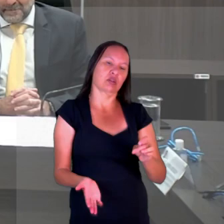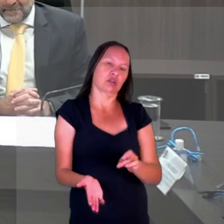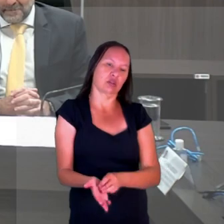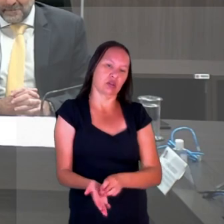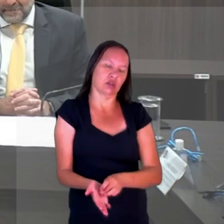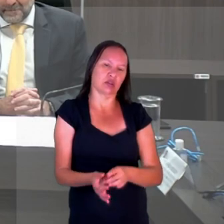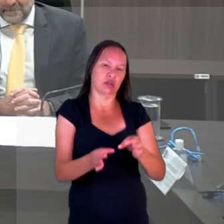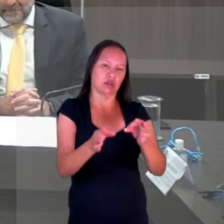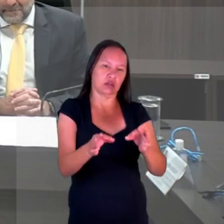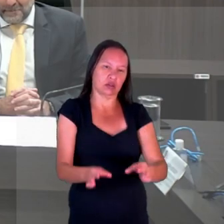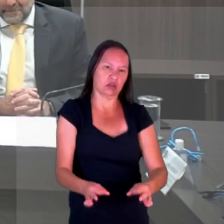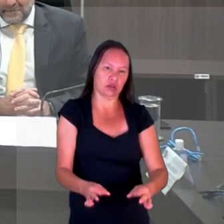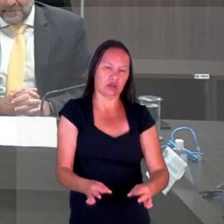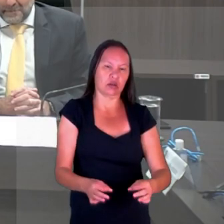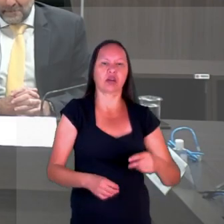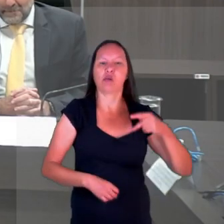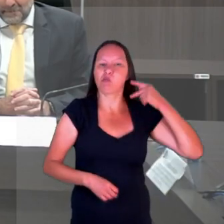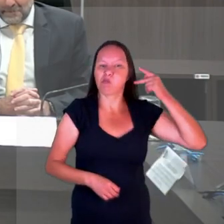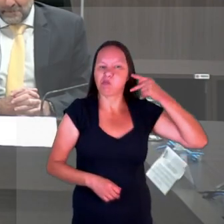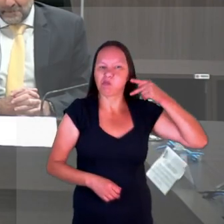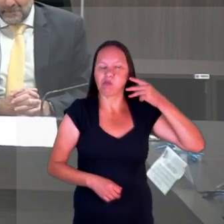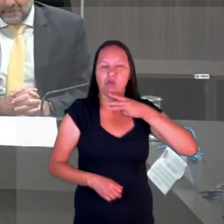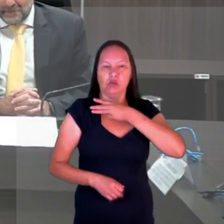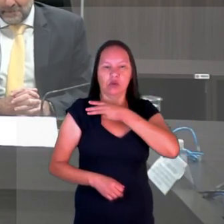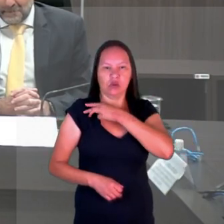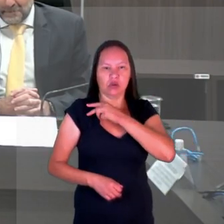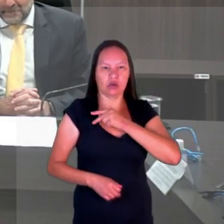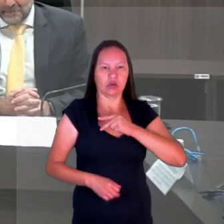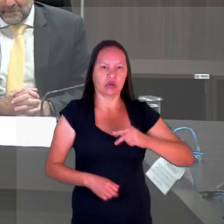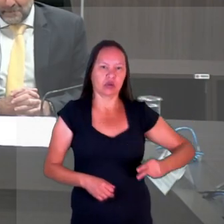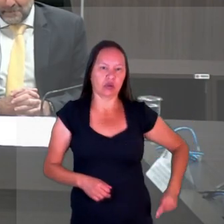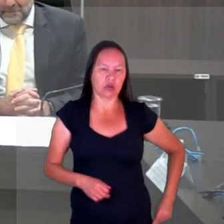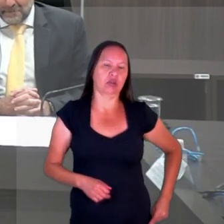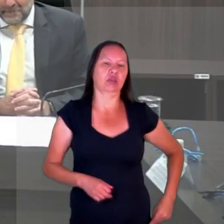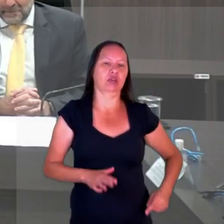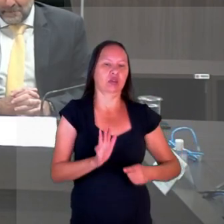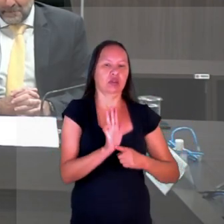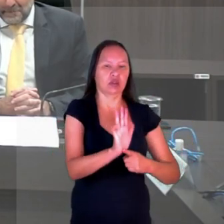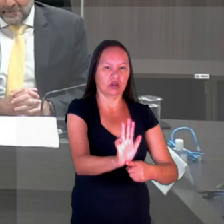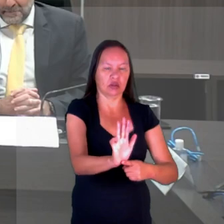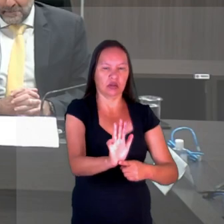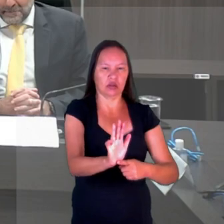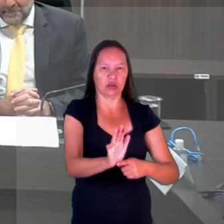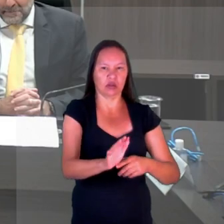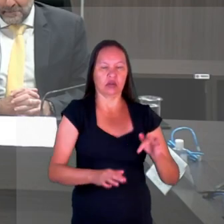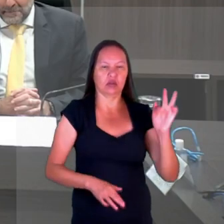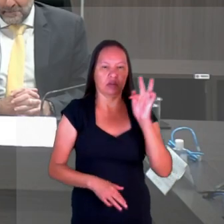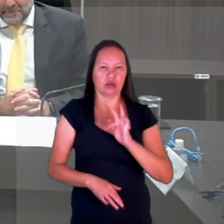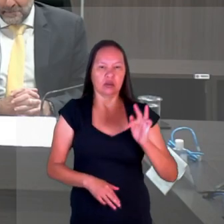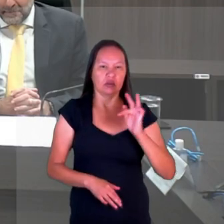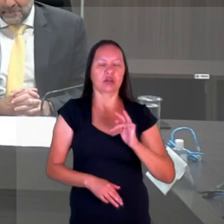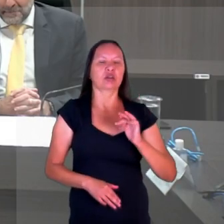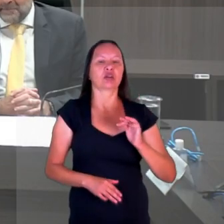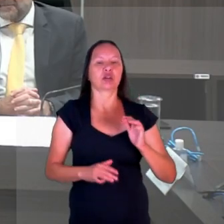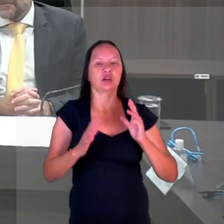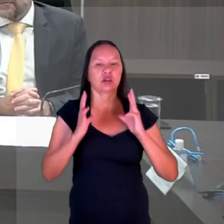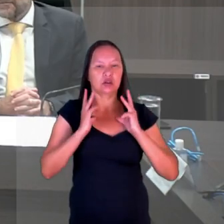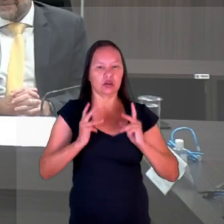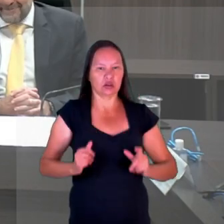Paulo Leivas procurador Regional da República neste ato representando a procuradoria federal dos direitos do